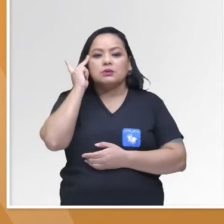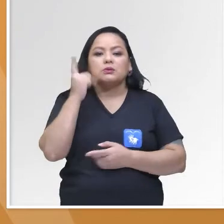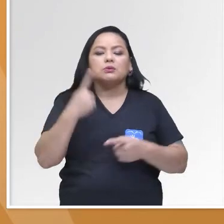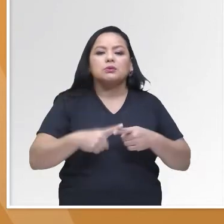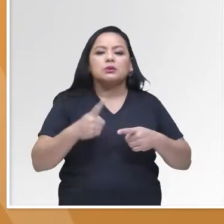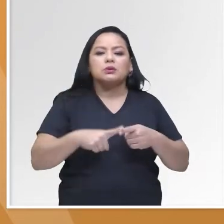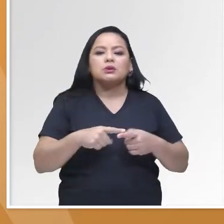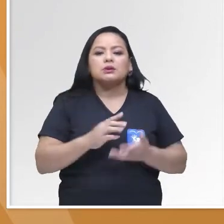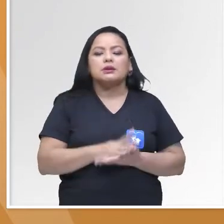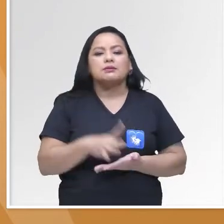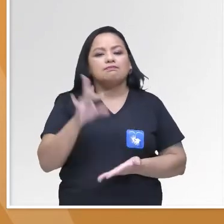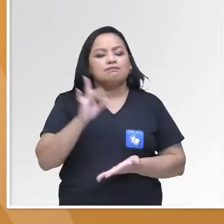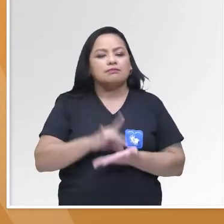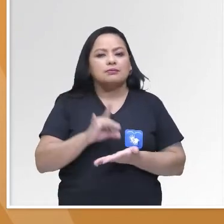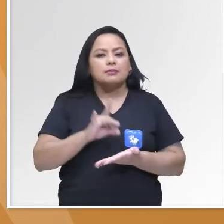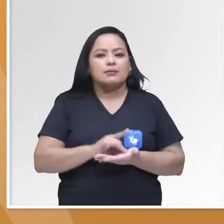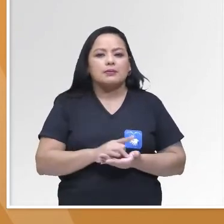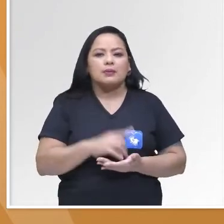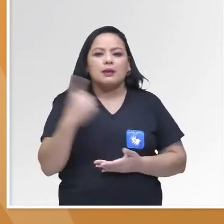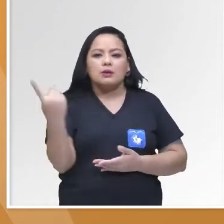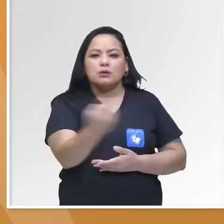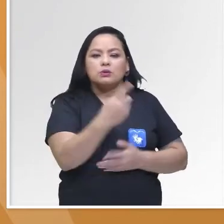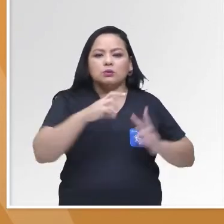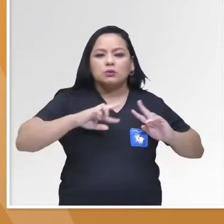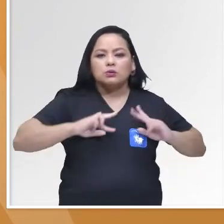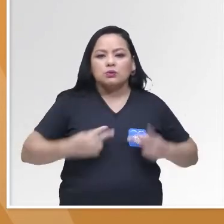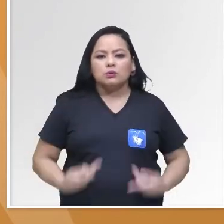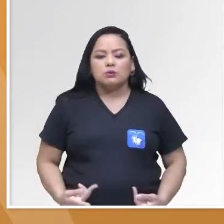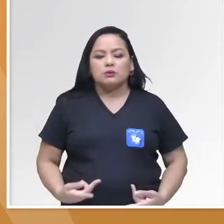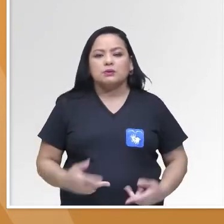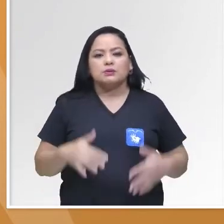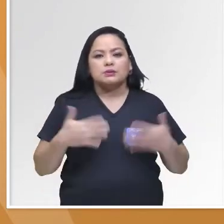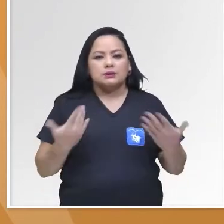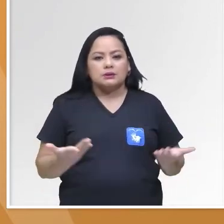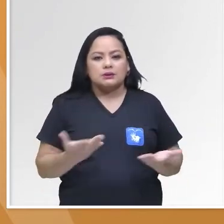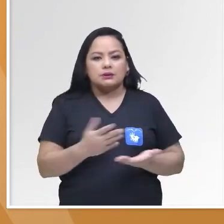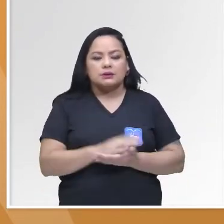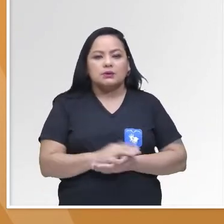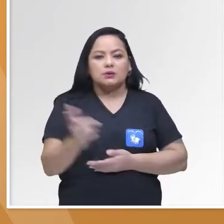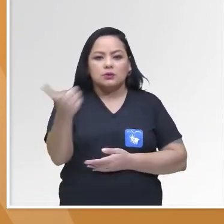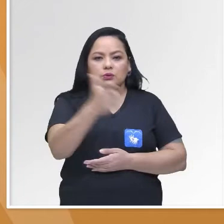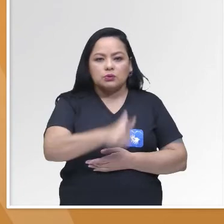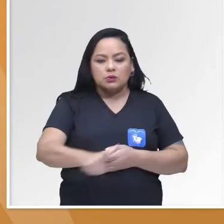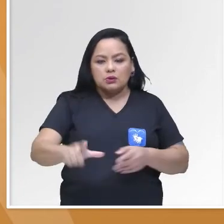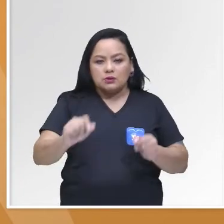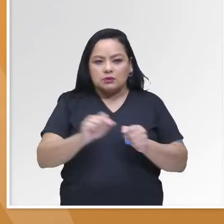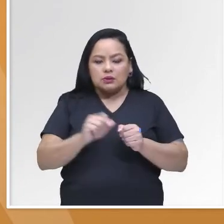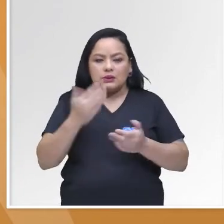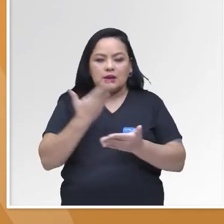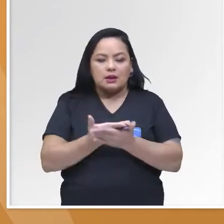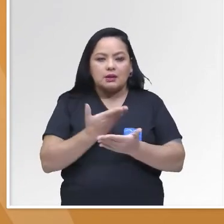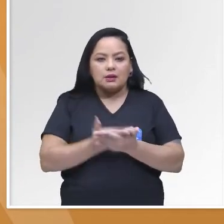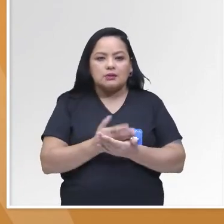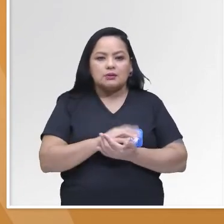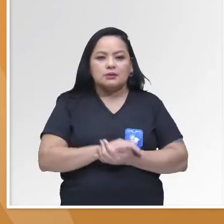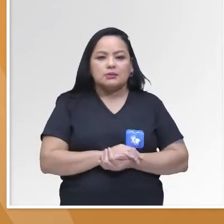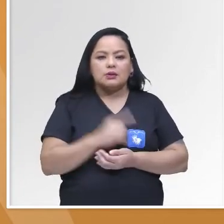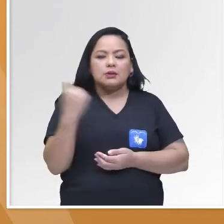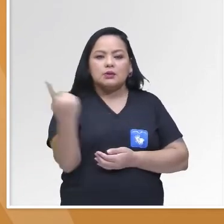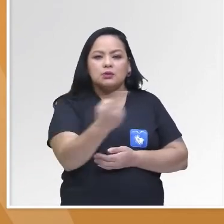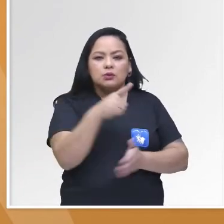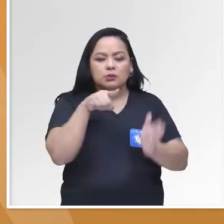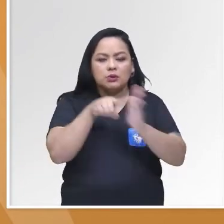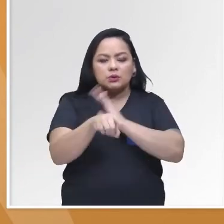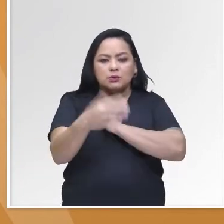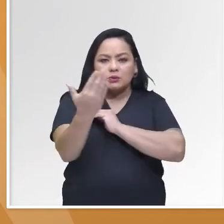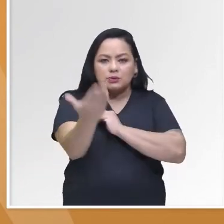porque certamente somos humanos. E, dando continuidade à nossa aula, nós perguntaríamos